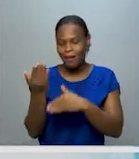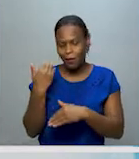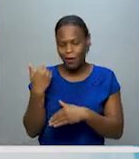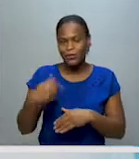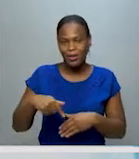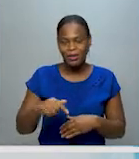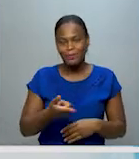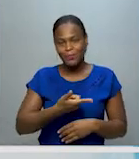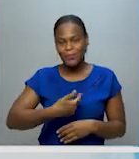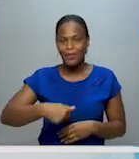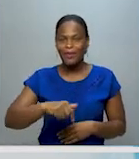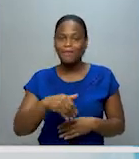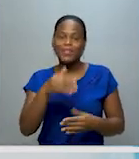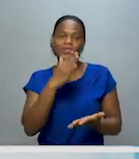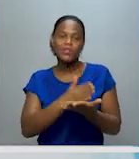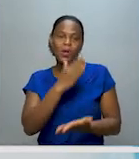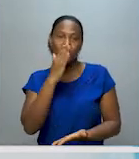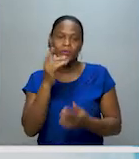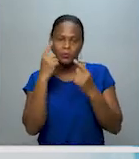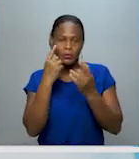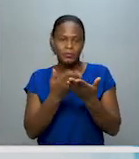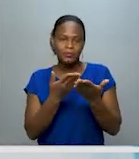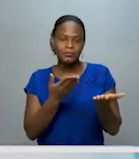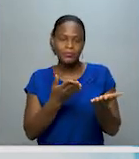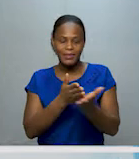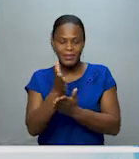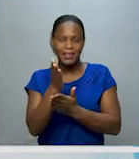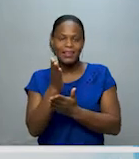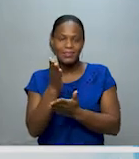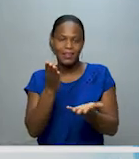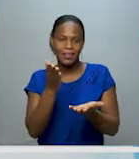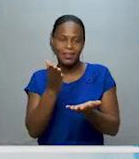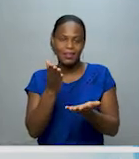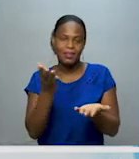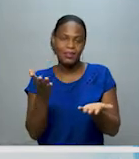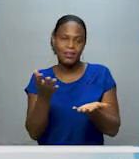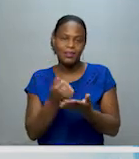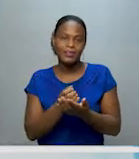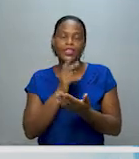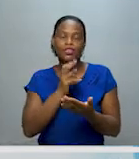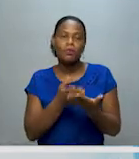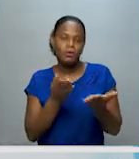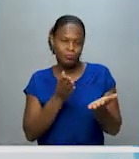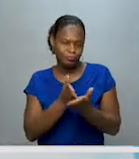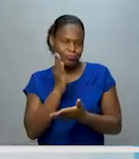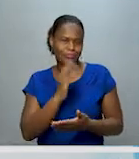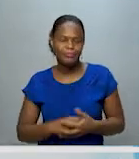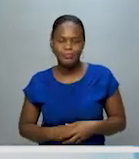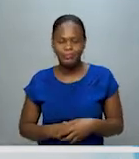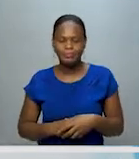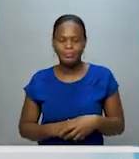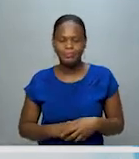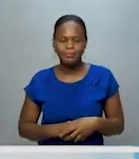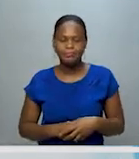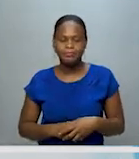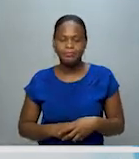haviam, nós vamos apenas ir diretamente, portanto, à apresentação das respostas.